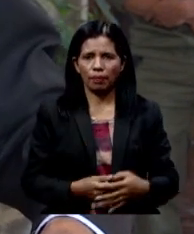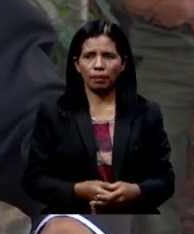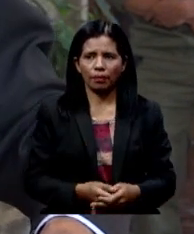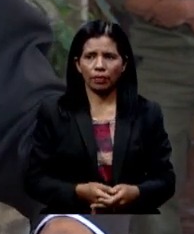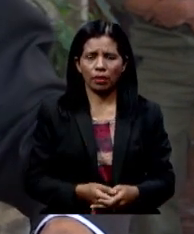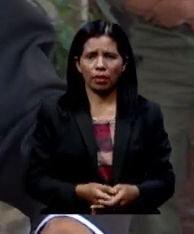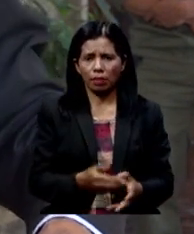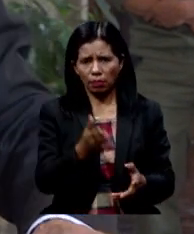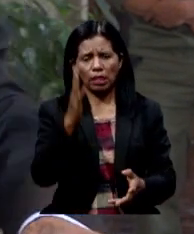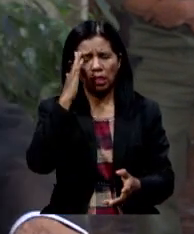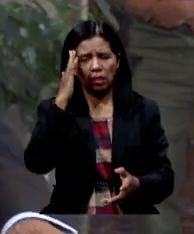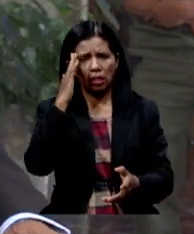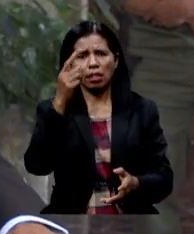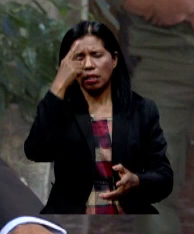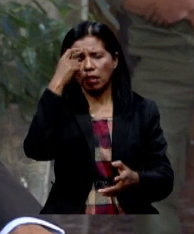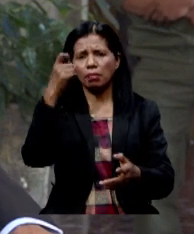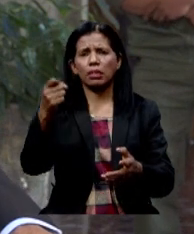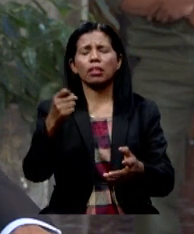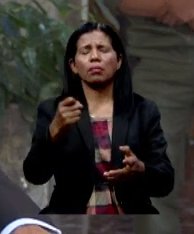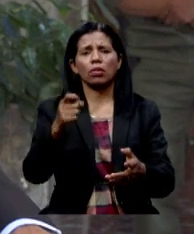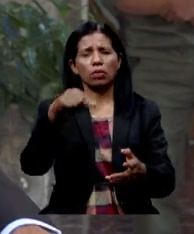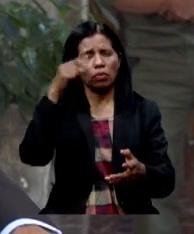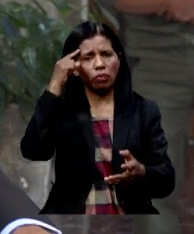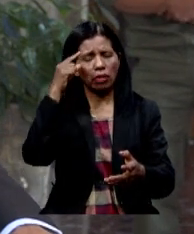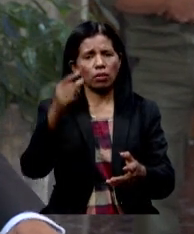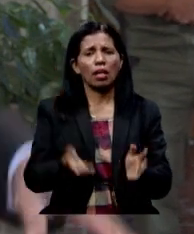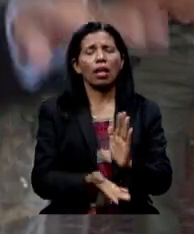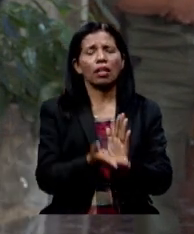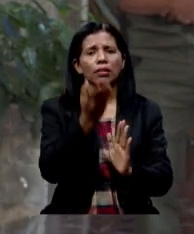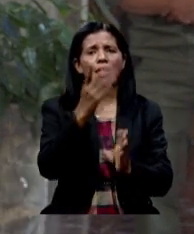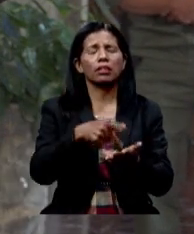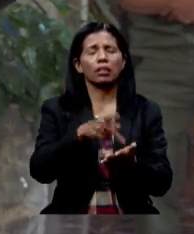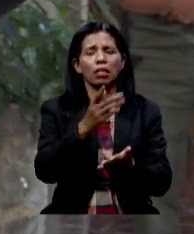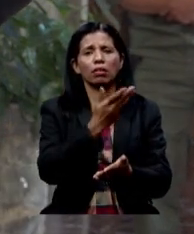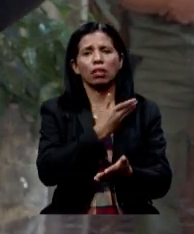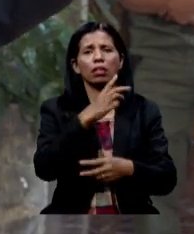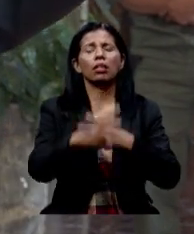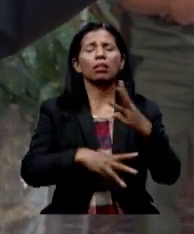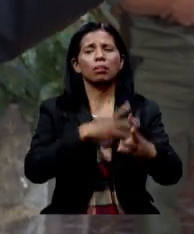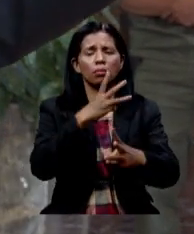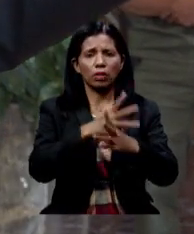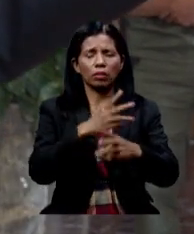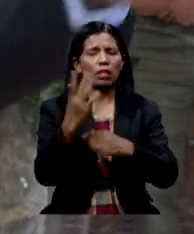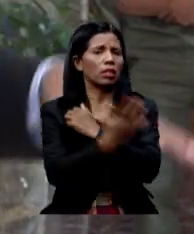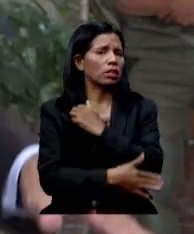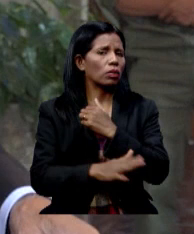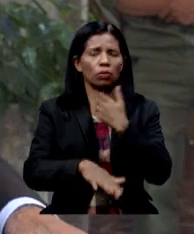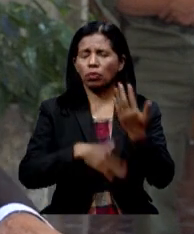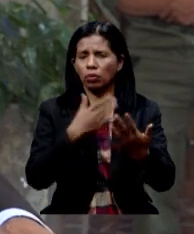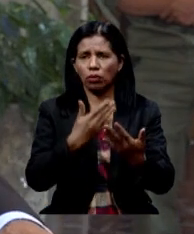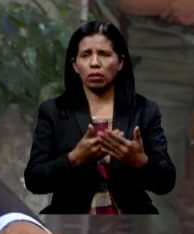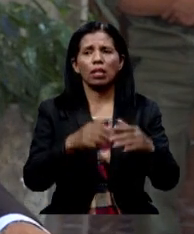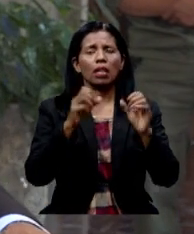me vela tene? Estamos a, mas o governo já sai imposto. E o mundo, e o resto tudo. A